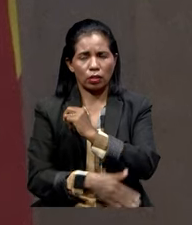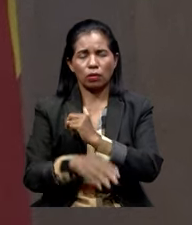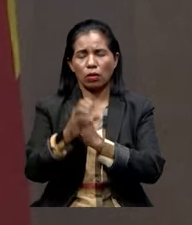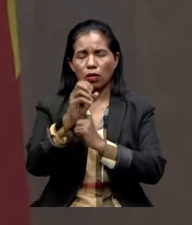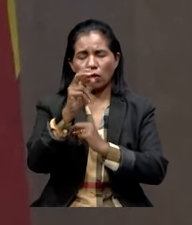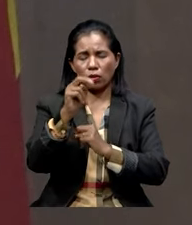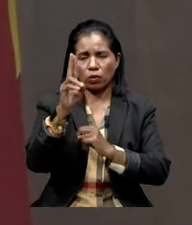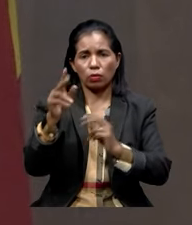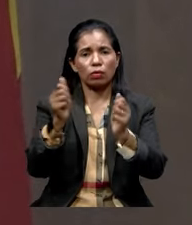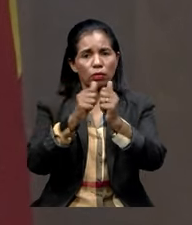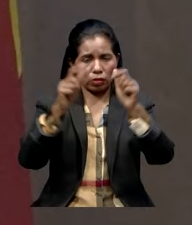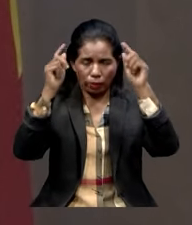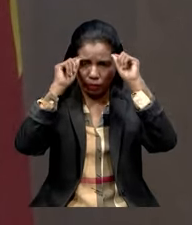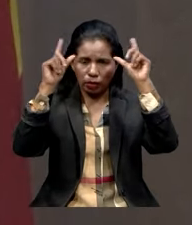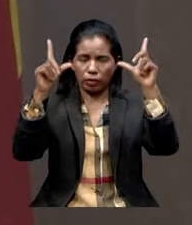e Timor-Leste.